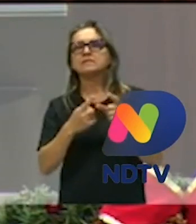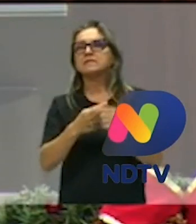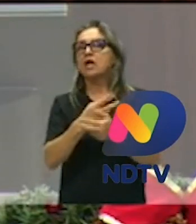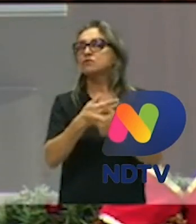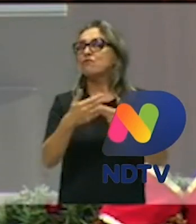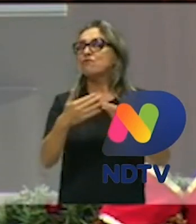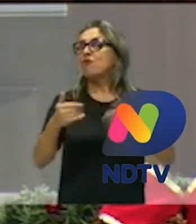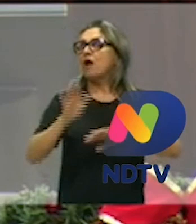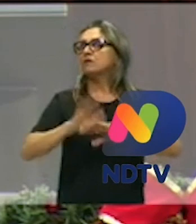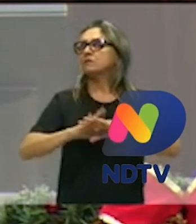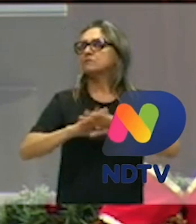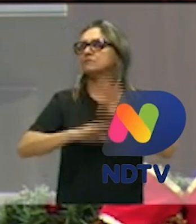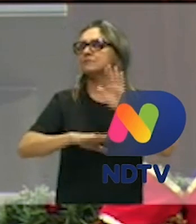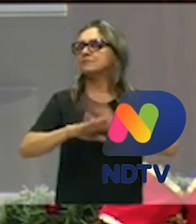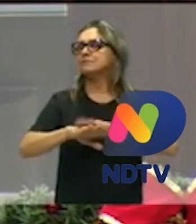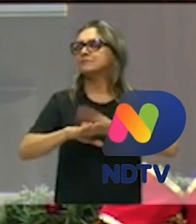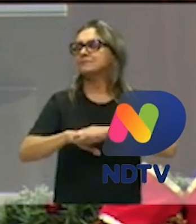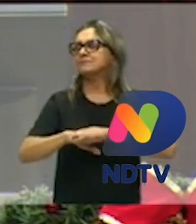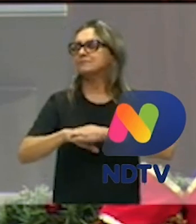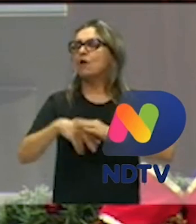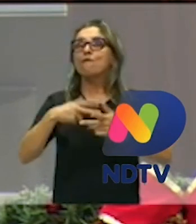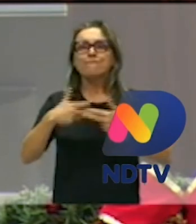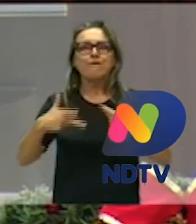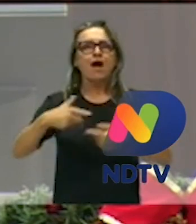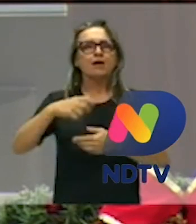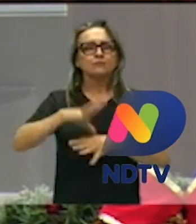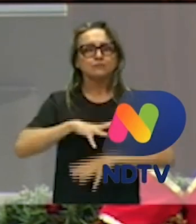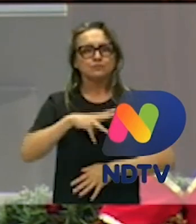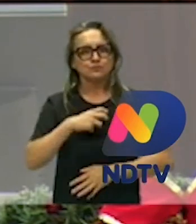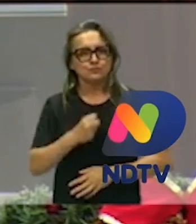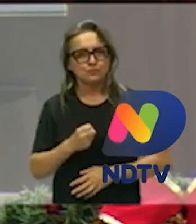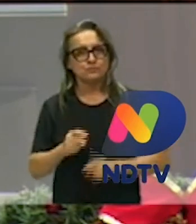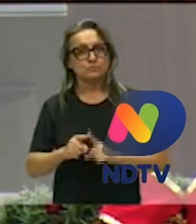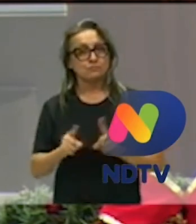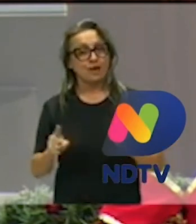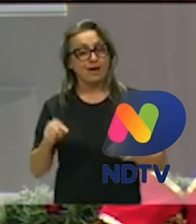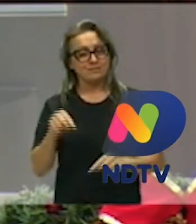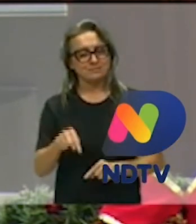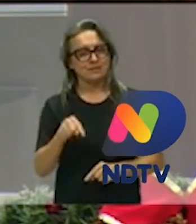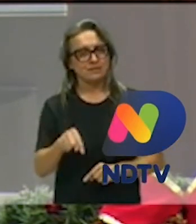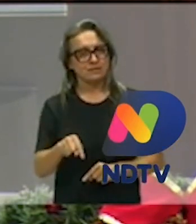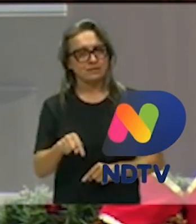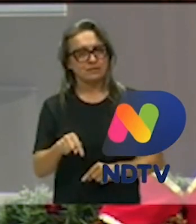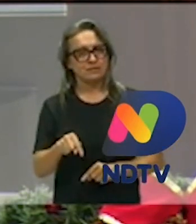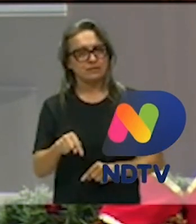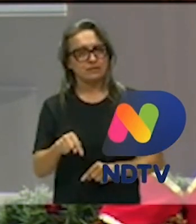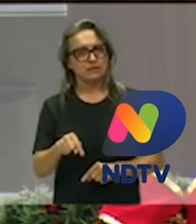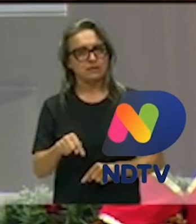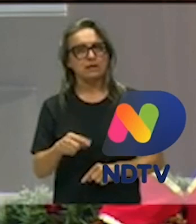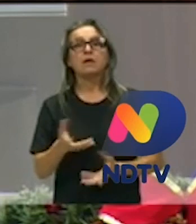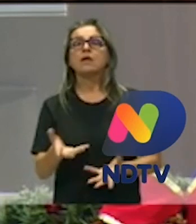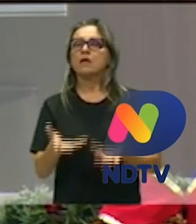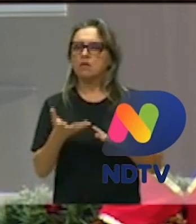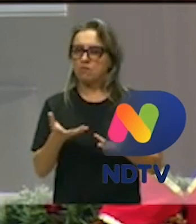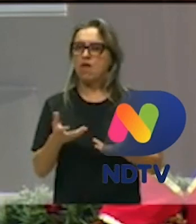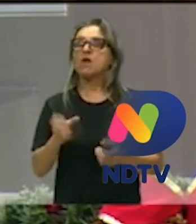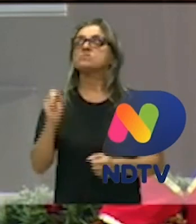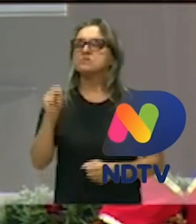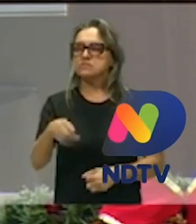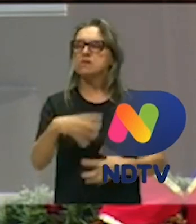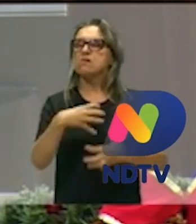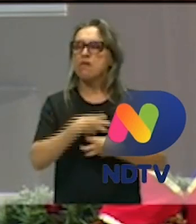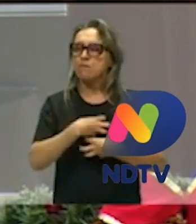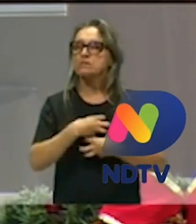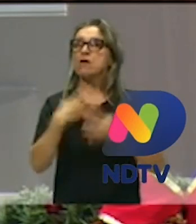a cidade que queremos mas quero que aqui sim nesse caso pontual lamentar muito a omissão do Poder Executivo